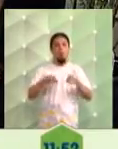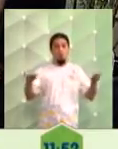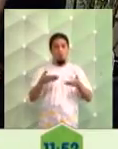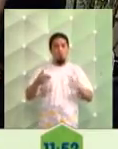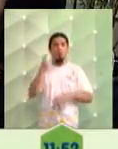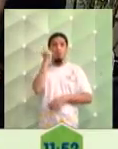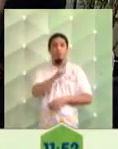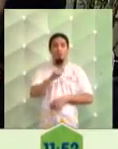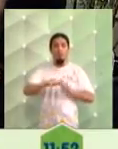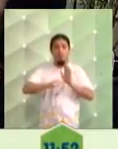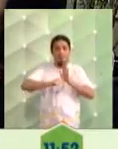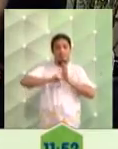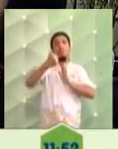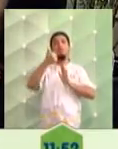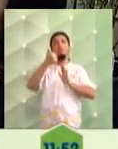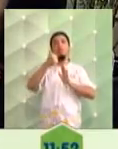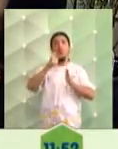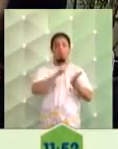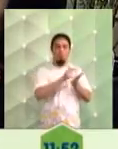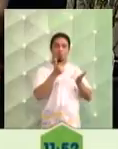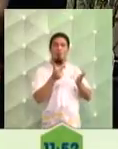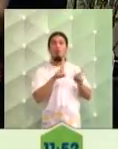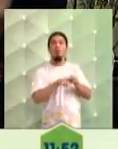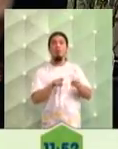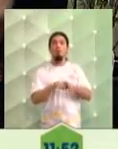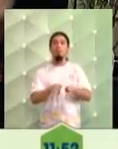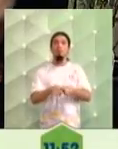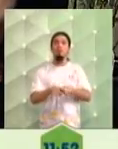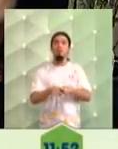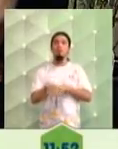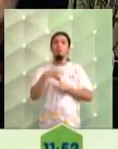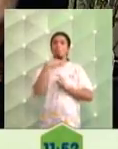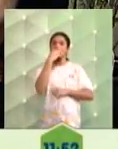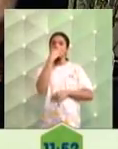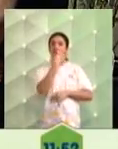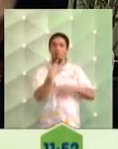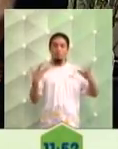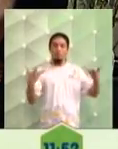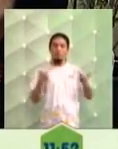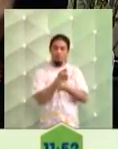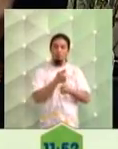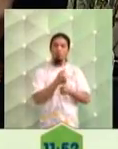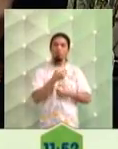página, e também uma bela reportagem feita pela